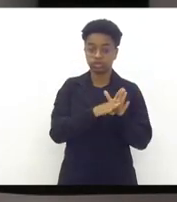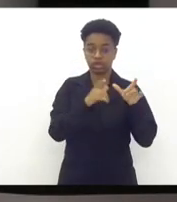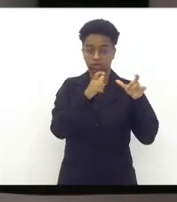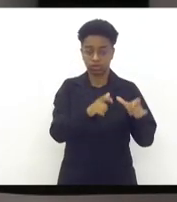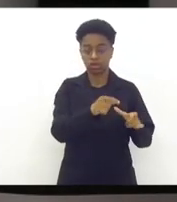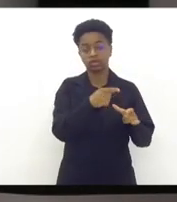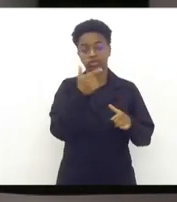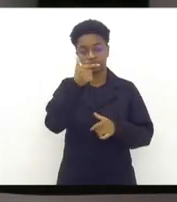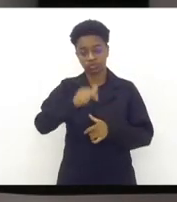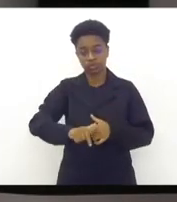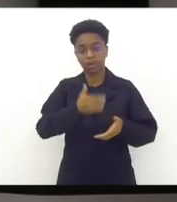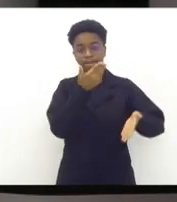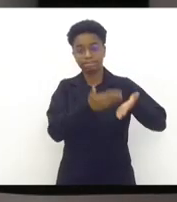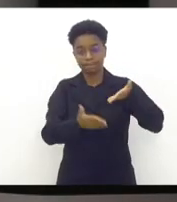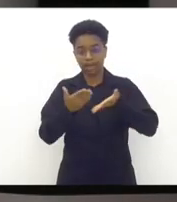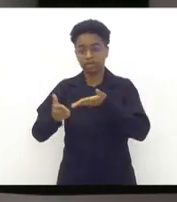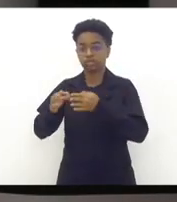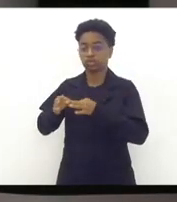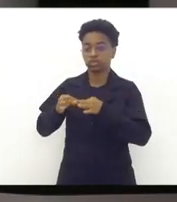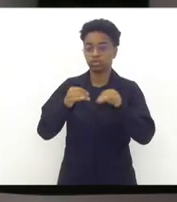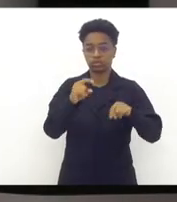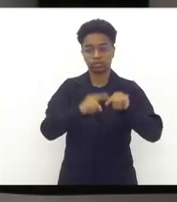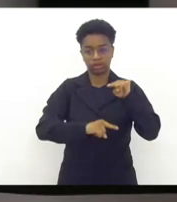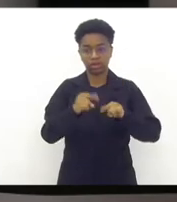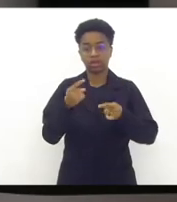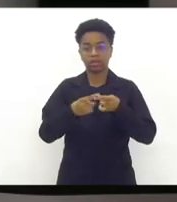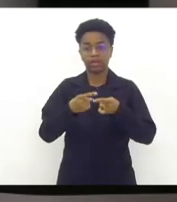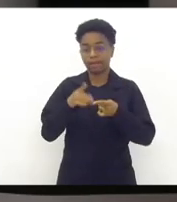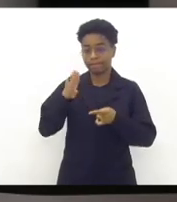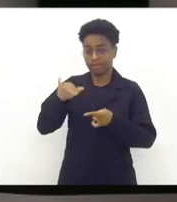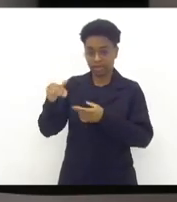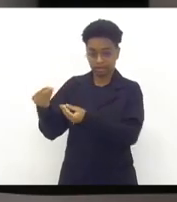uma vez eu perdi todos os meus pertences que a Bia tinha levado para mim.